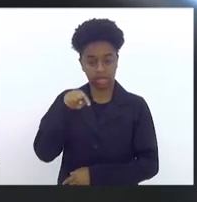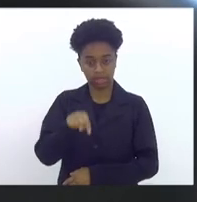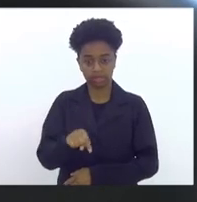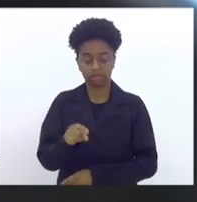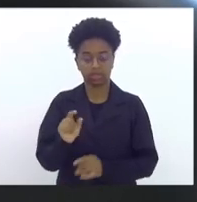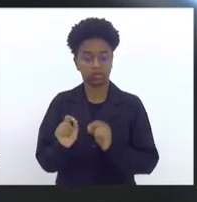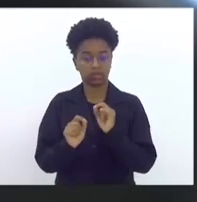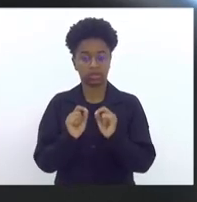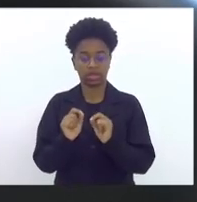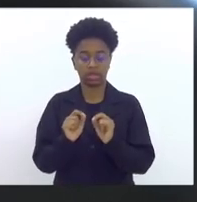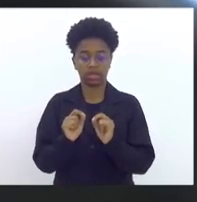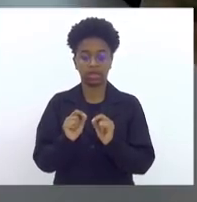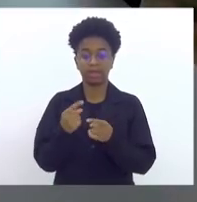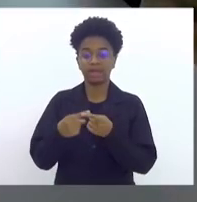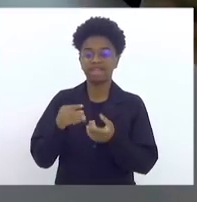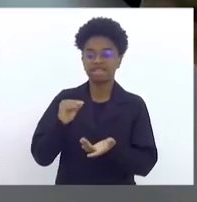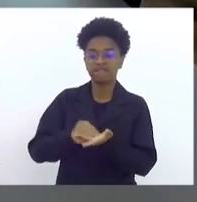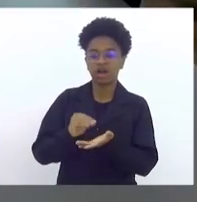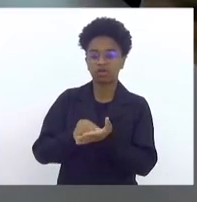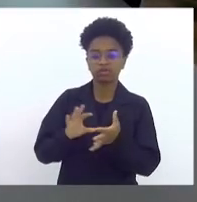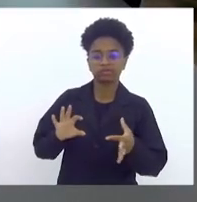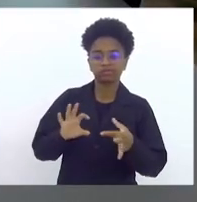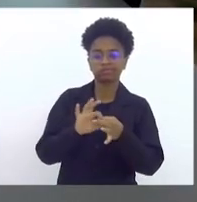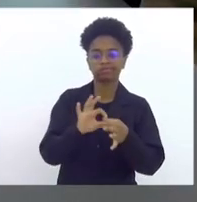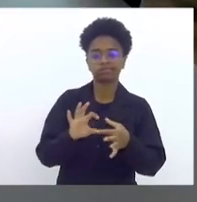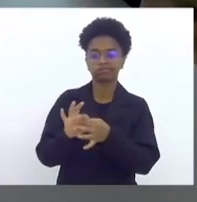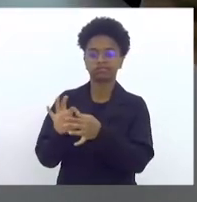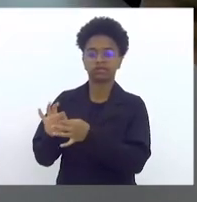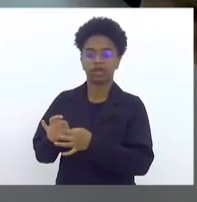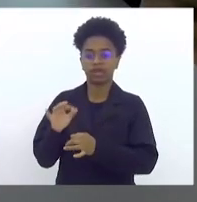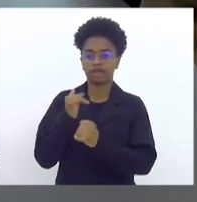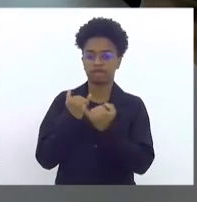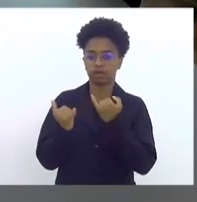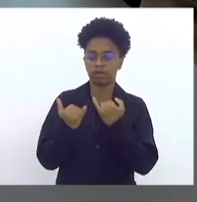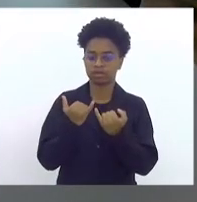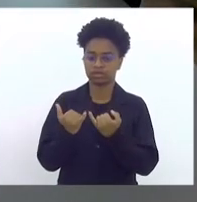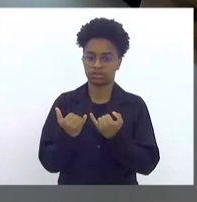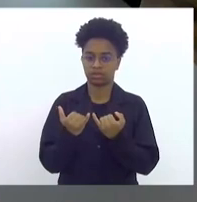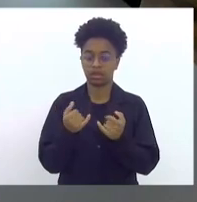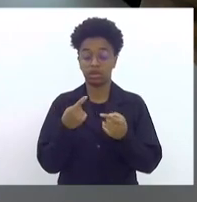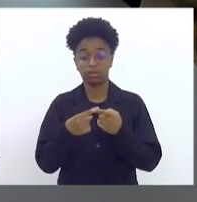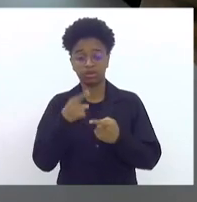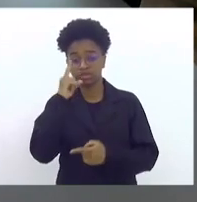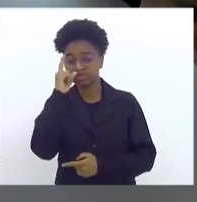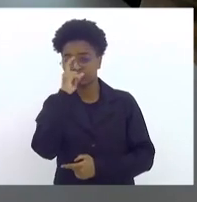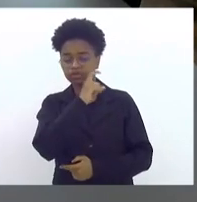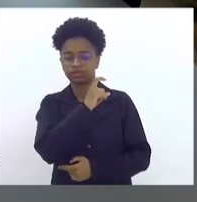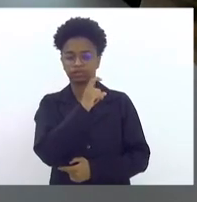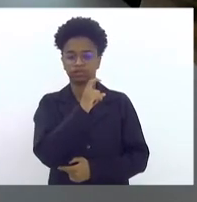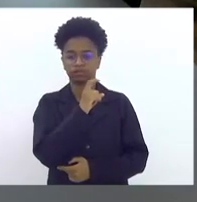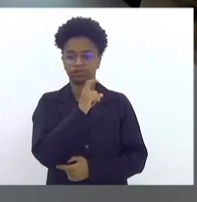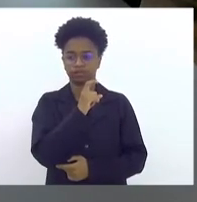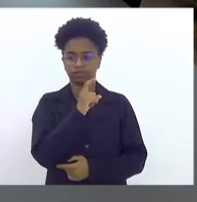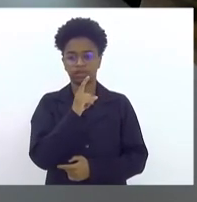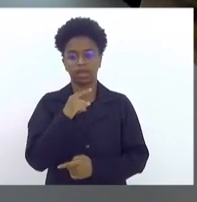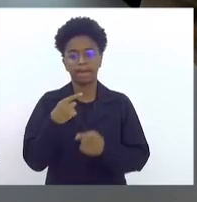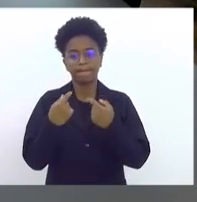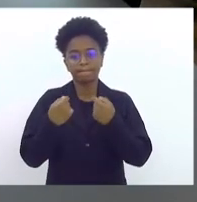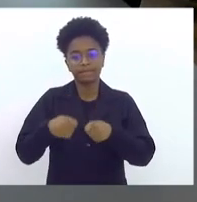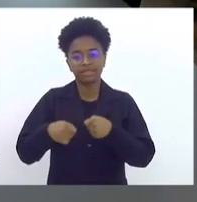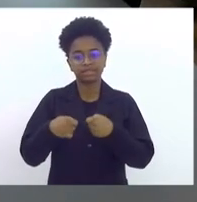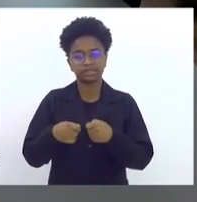presentes é a falta de integração das informações isso Isso dificulta muito porque é tem que